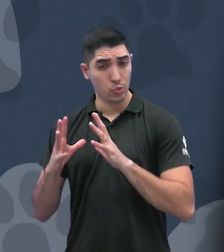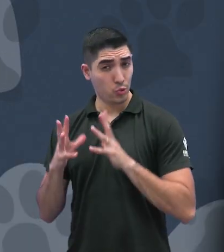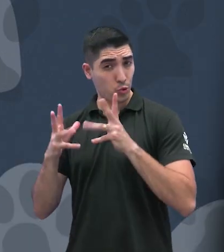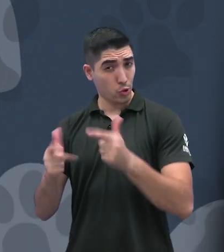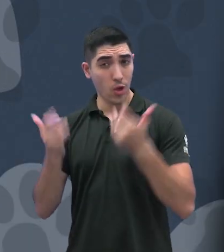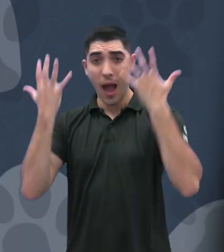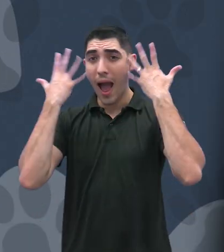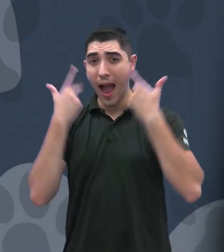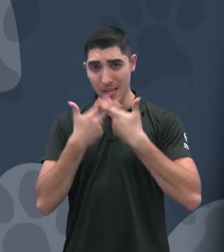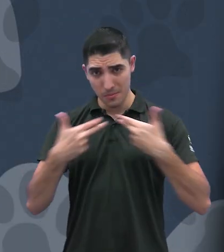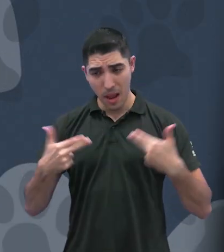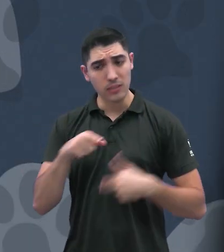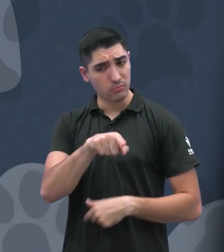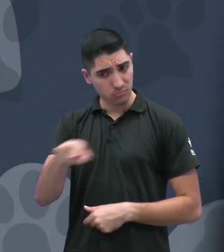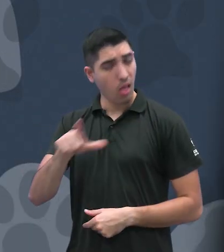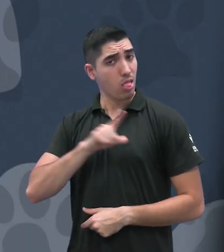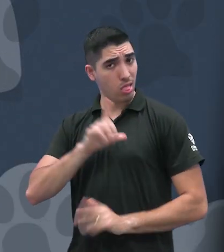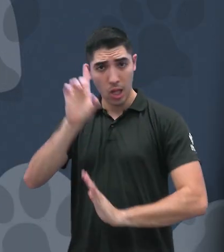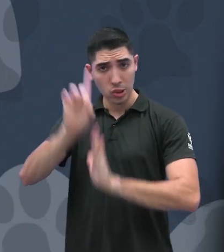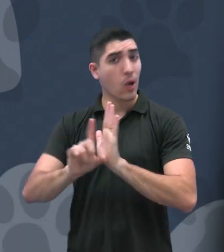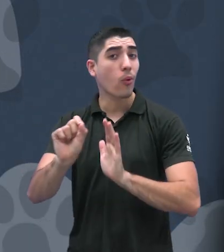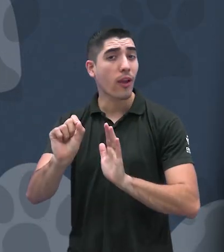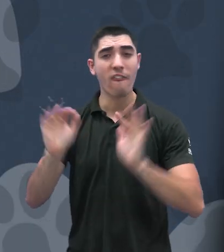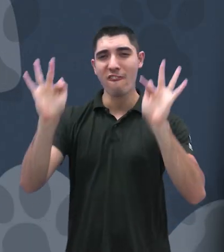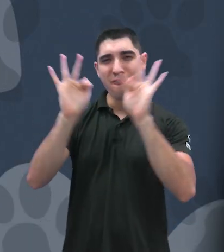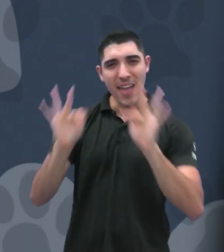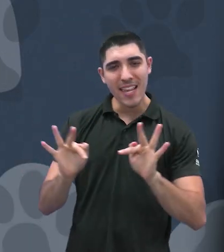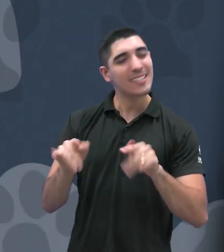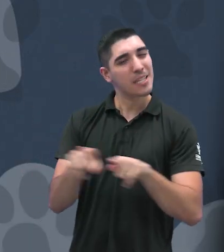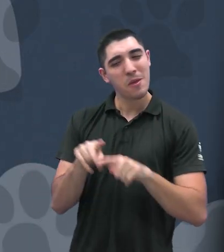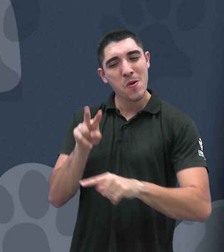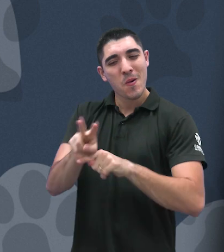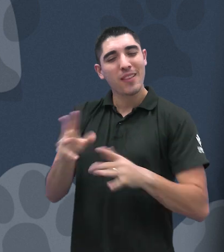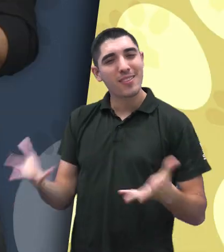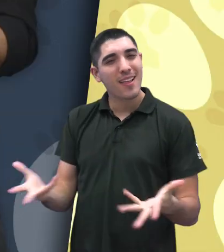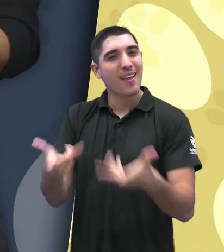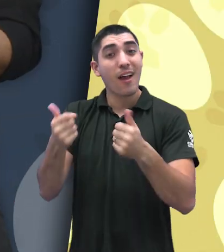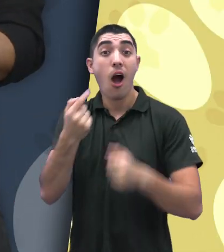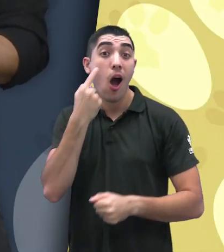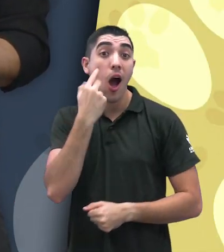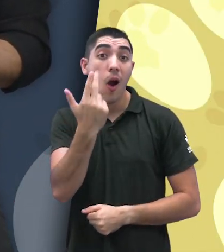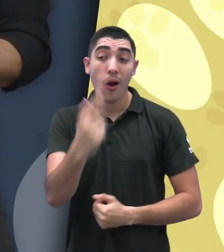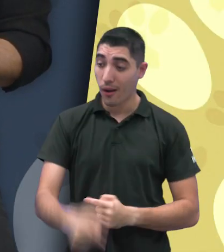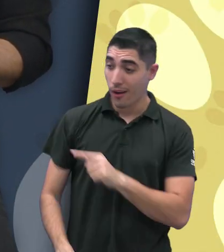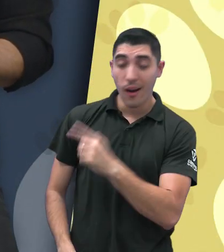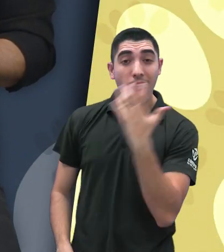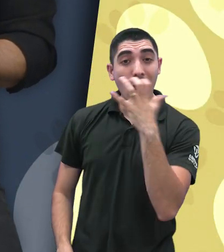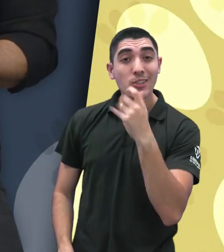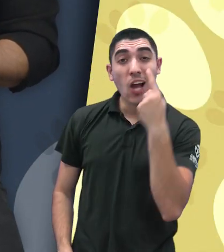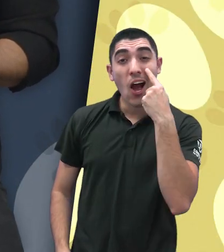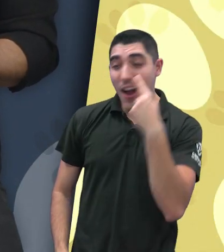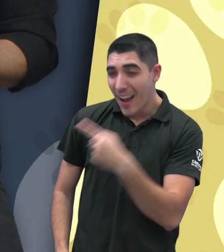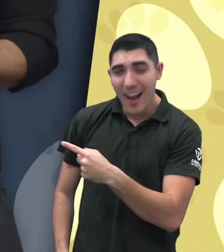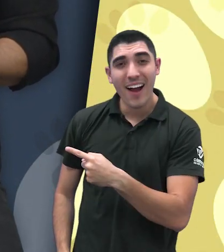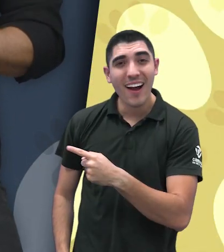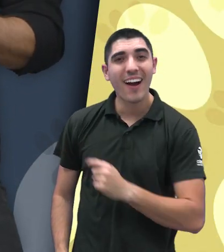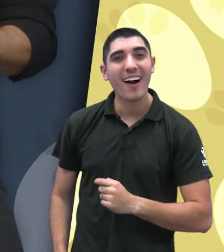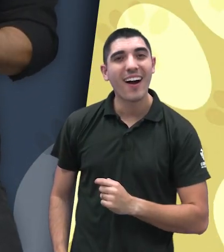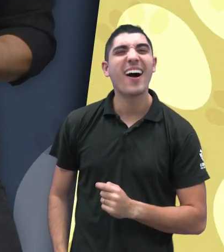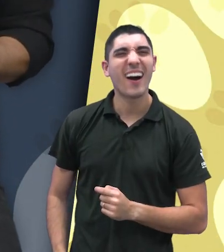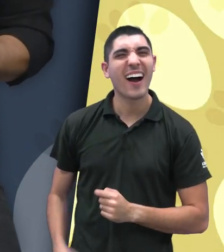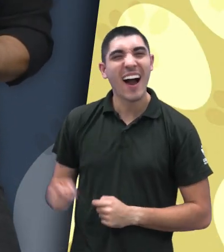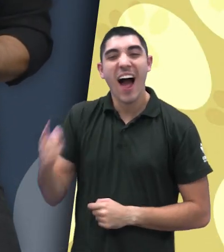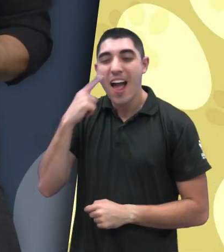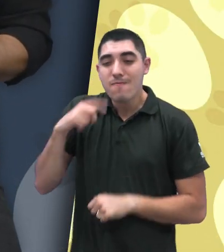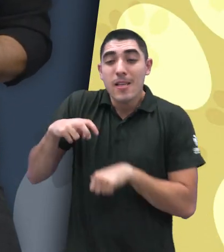Todo bicho tem direitos, tá? Direitos de ser feliz e de ser bem tratado também, como este doguinho aqui, por exemplo.